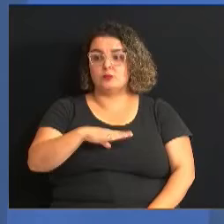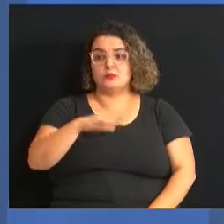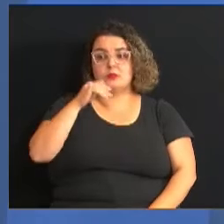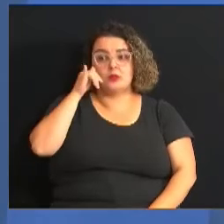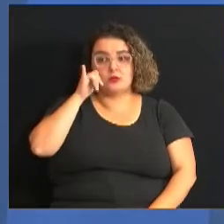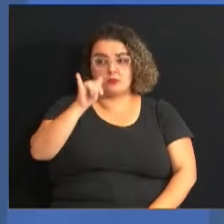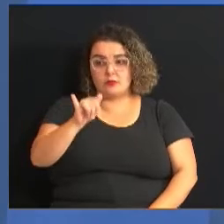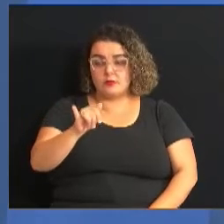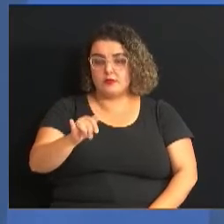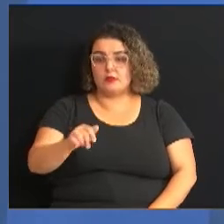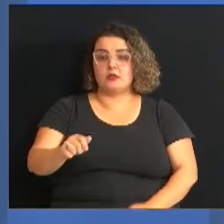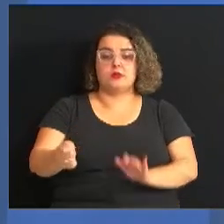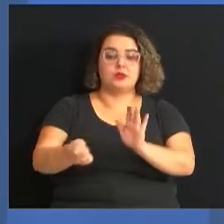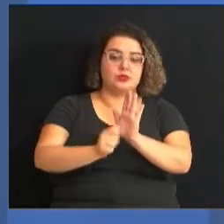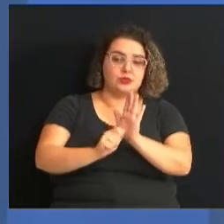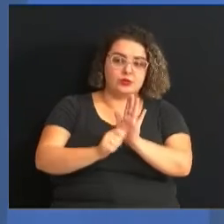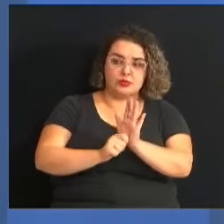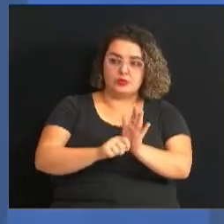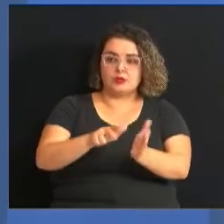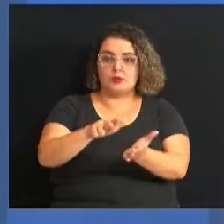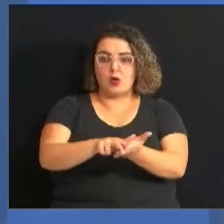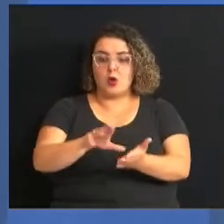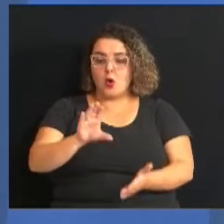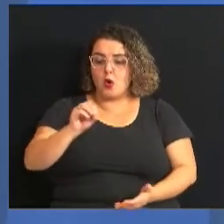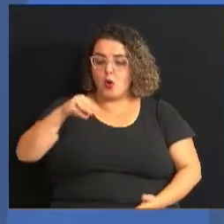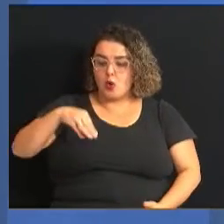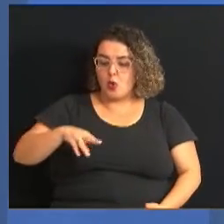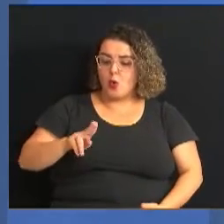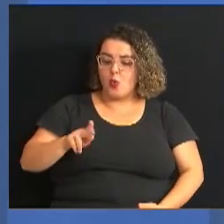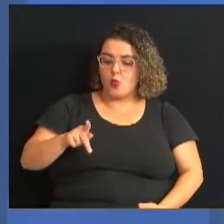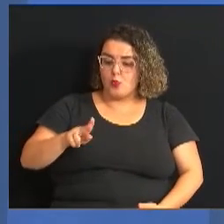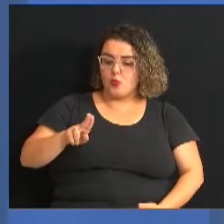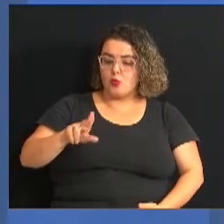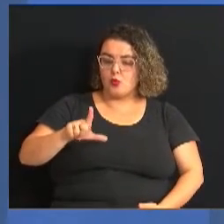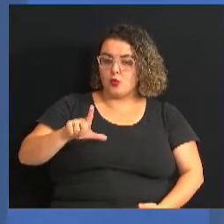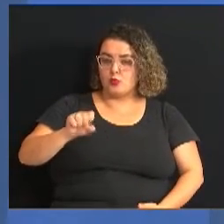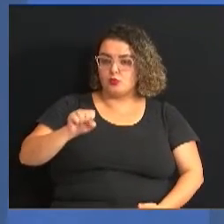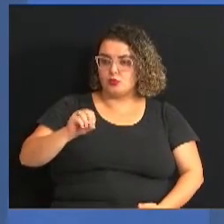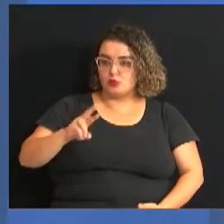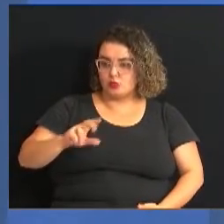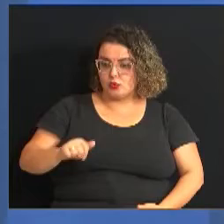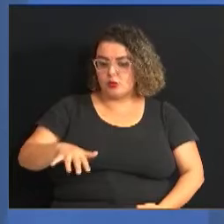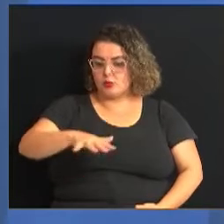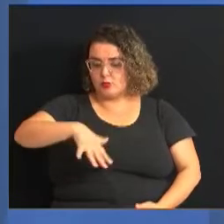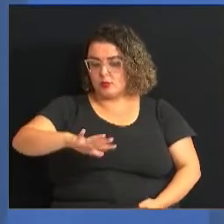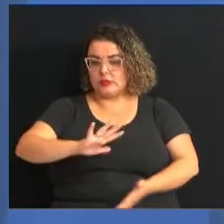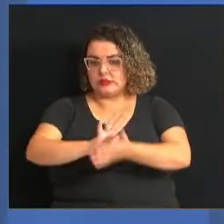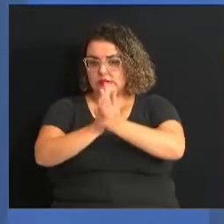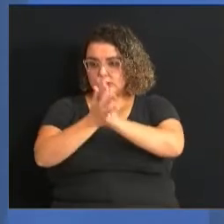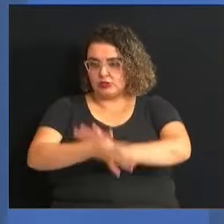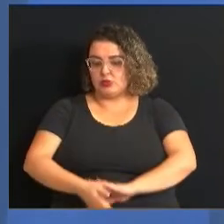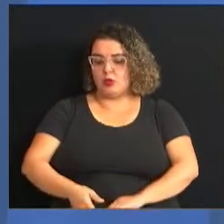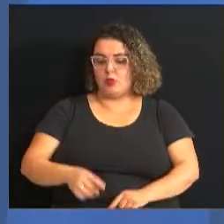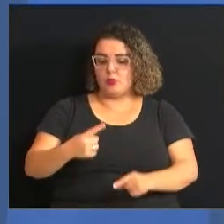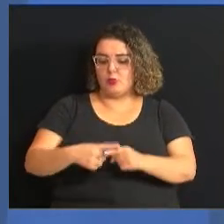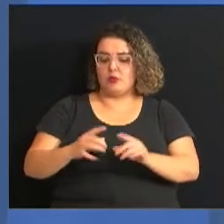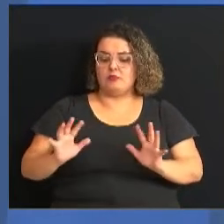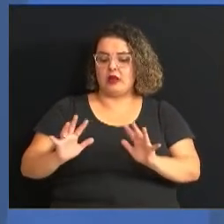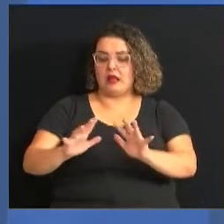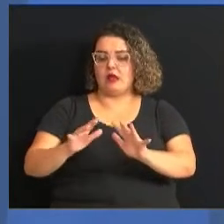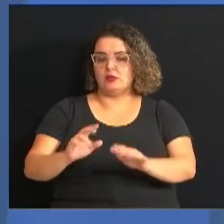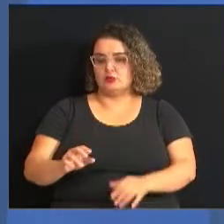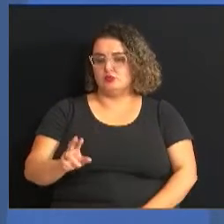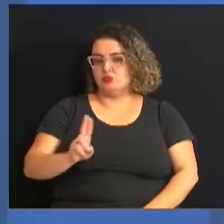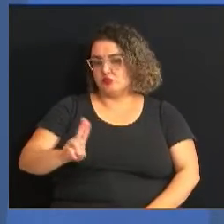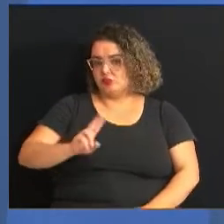drogas, internação compulsória e a responsabilidade por áreas degradadas pela concentração de usuários, e ainda o projeto